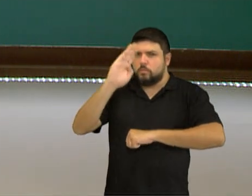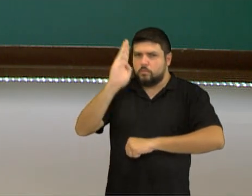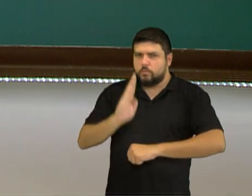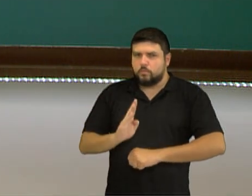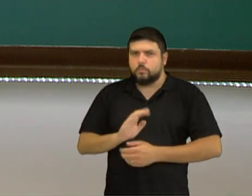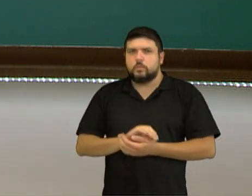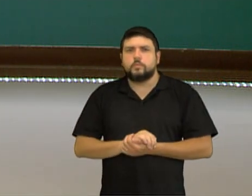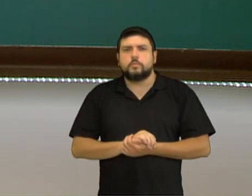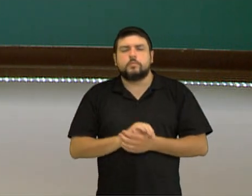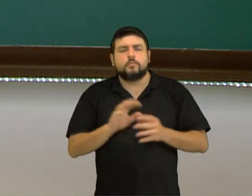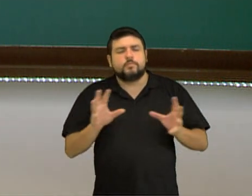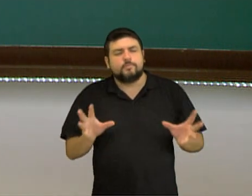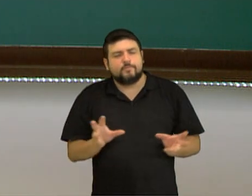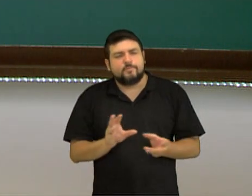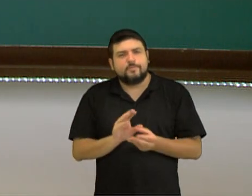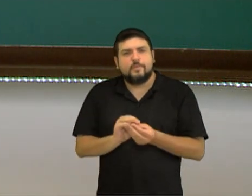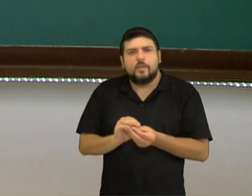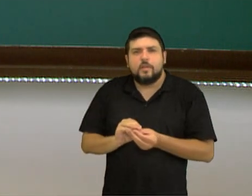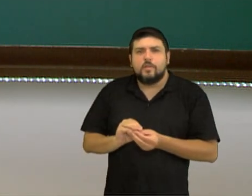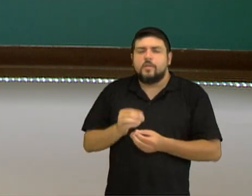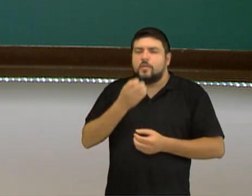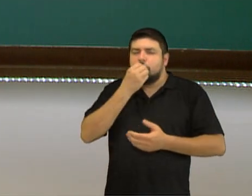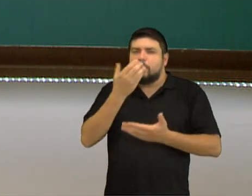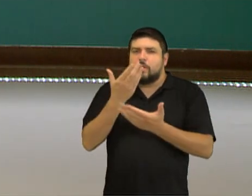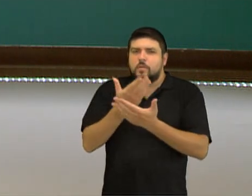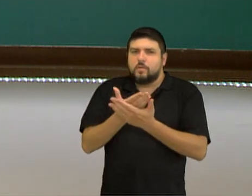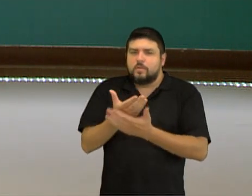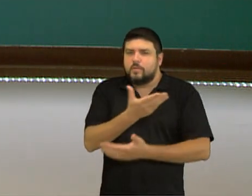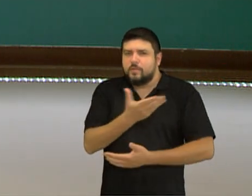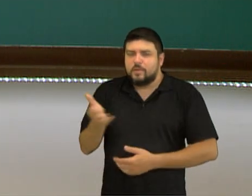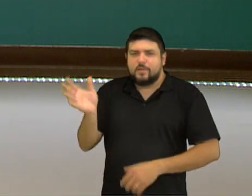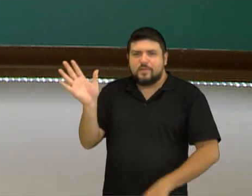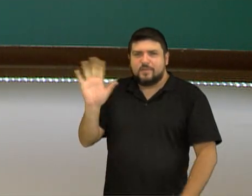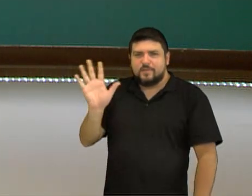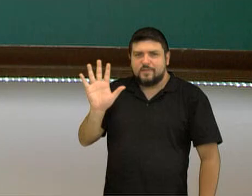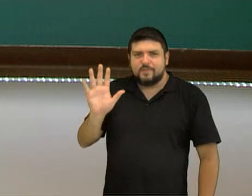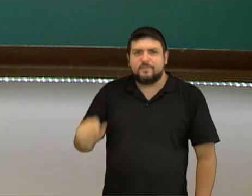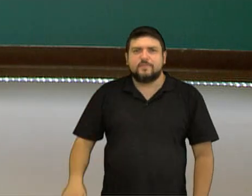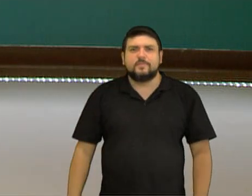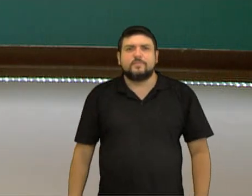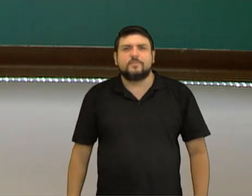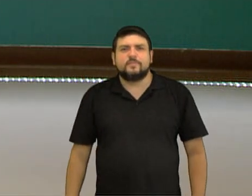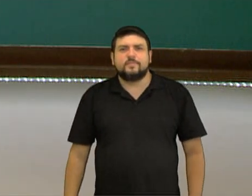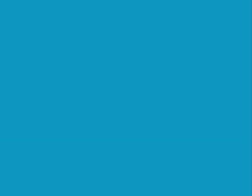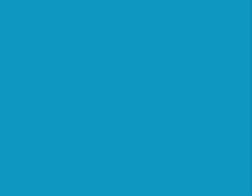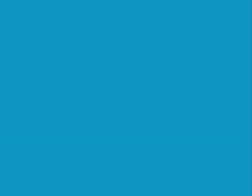É isso, povo. A gente fica por aqui. Bons estudos para você. Tchau, povo!